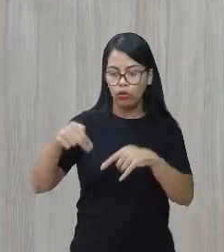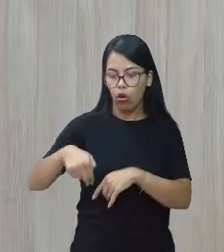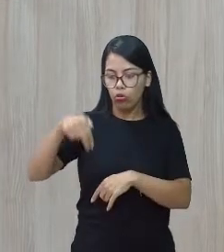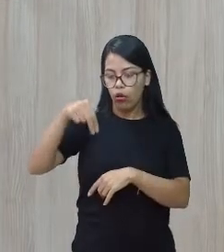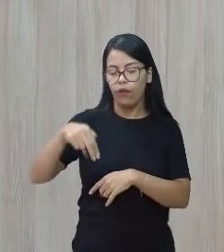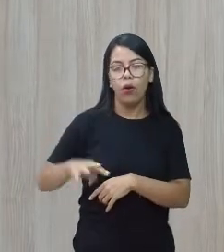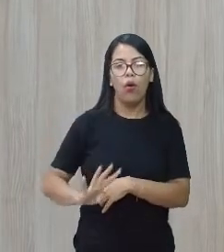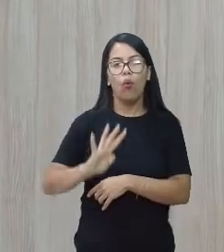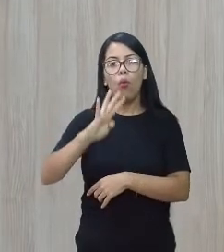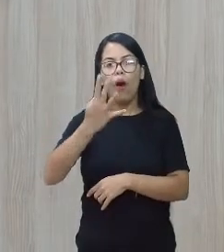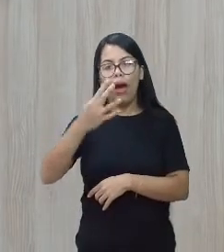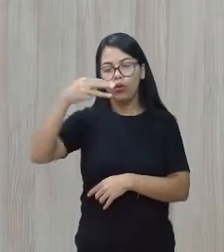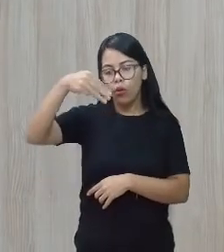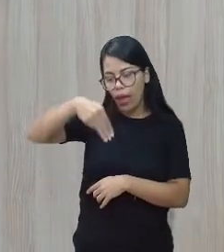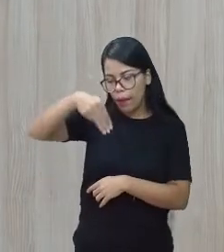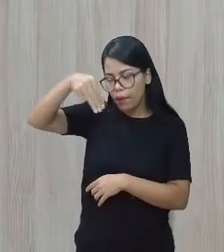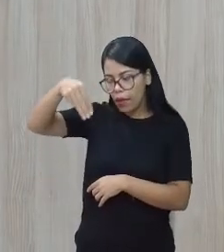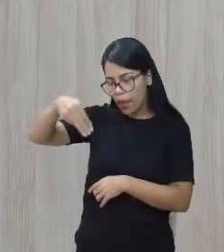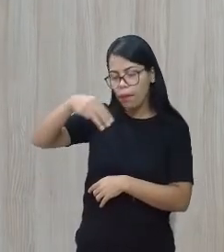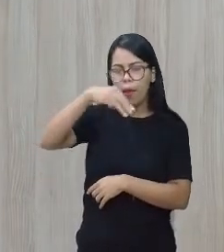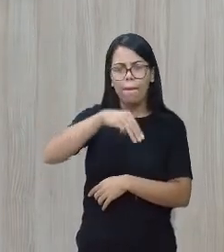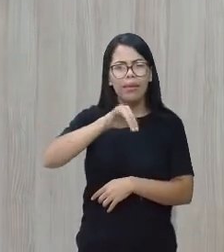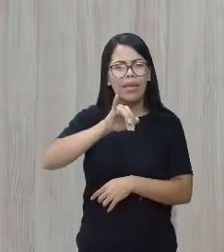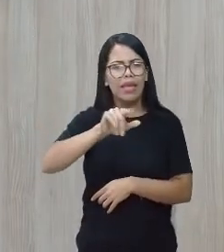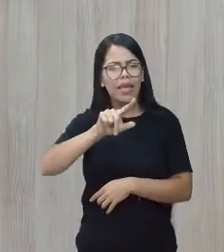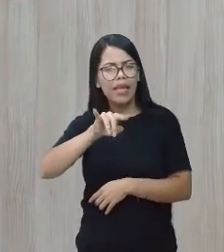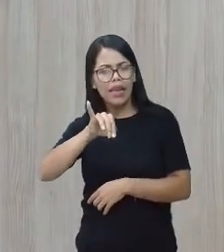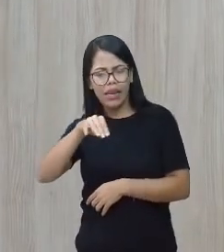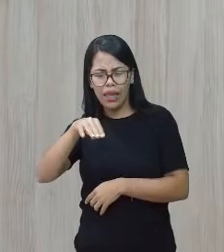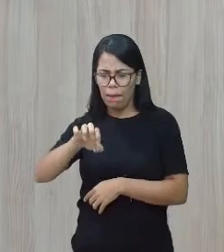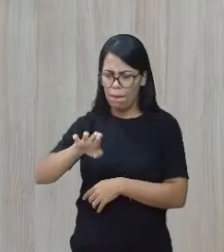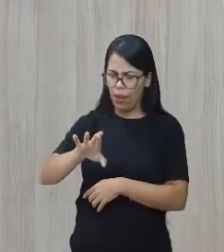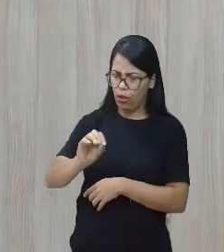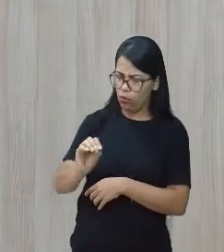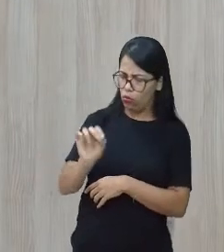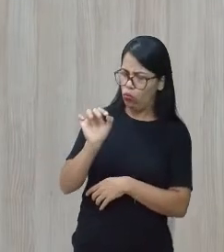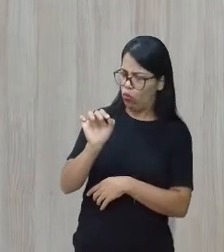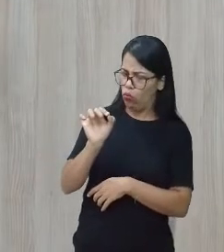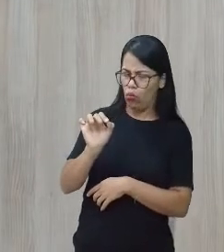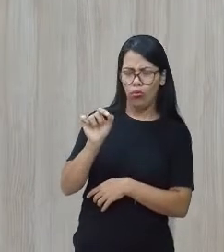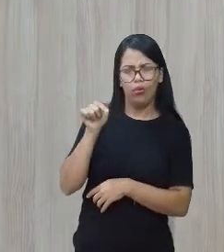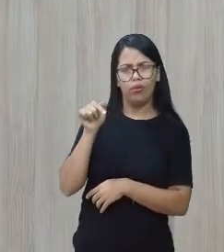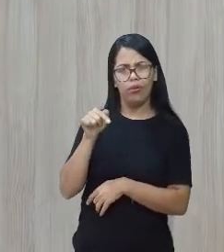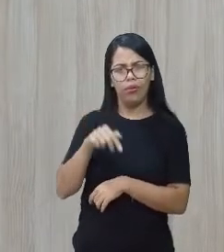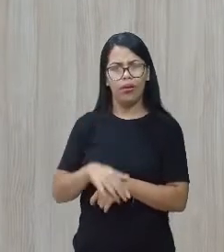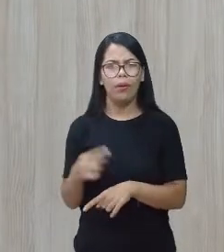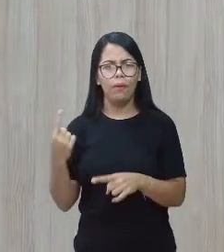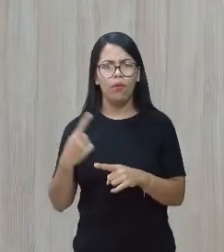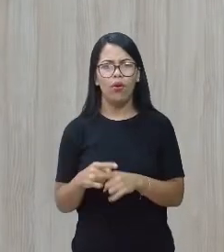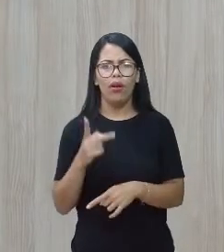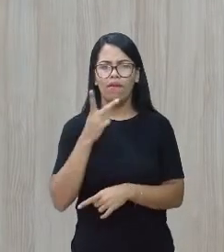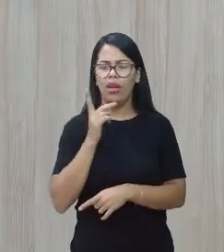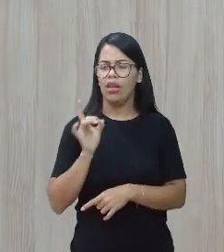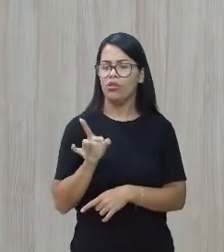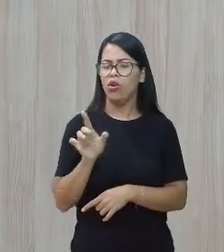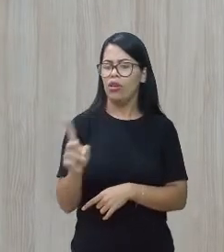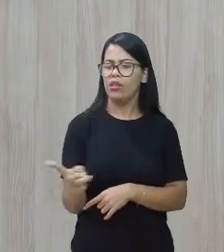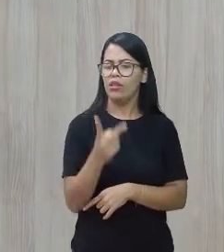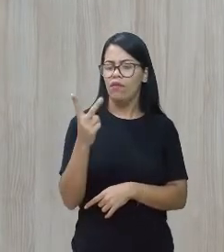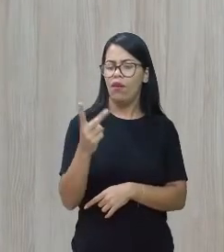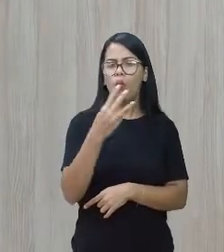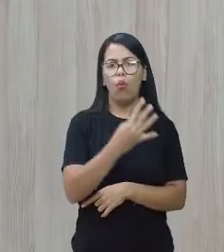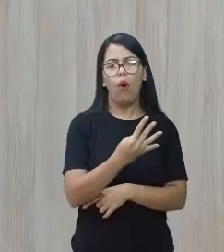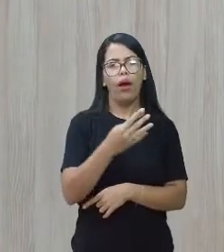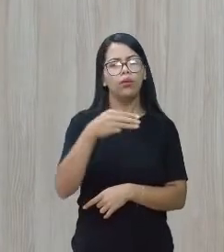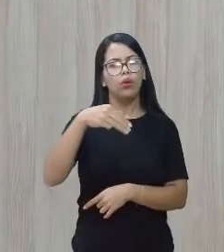de água. E você fica se perguntando, meu Deus, 4 milímetros, por que ele fala somente esse valor, 4